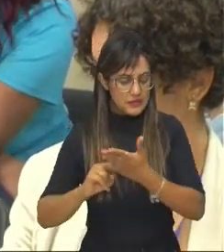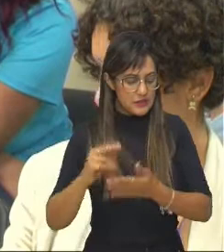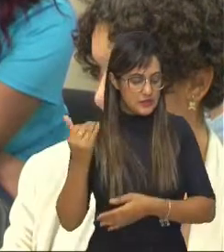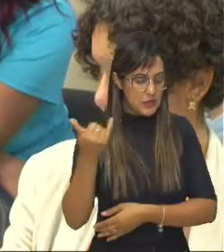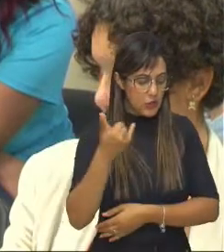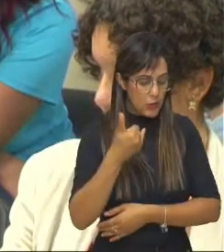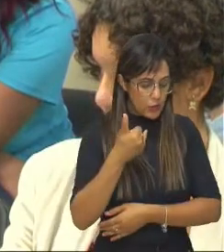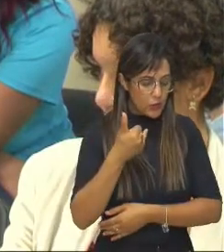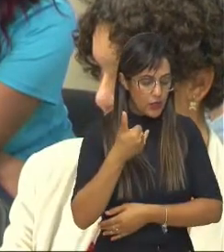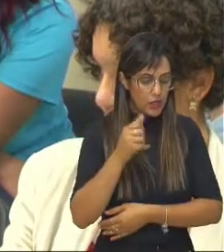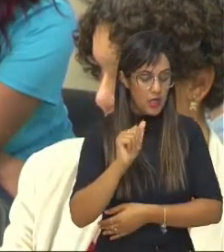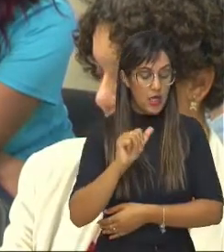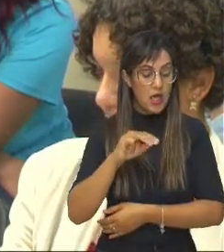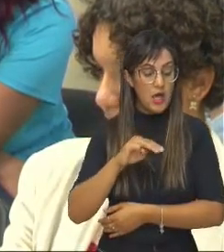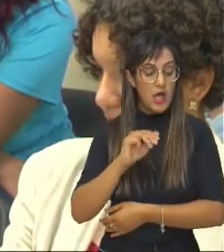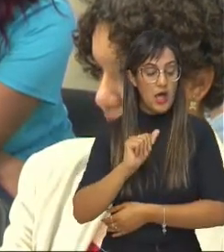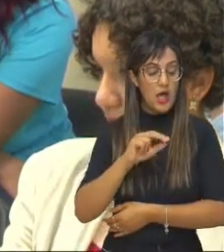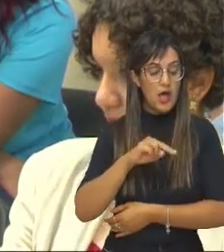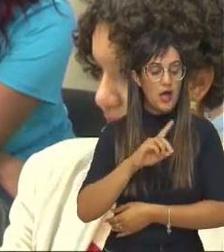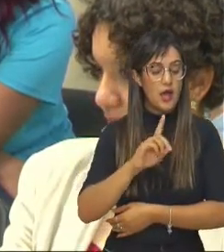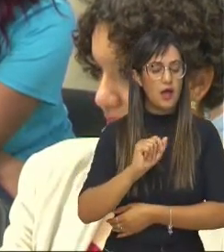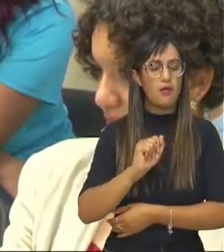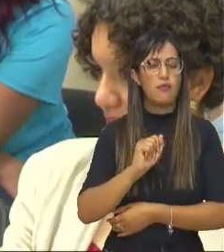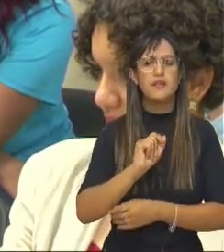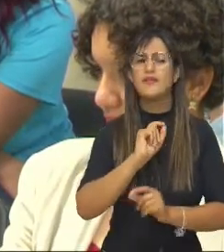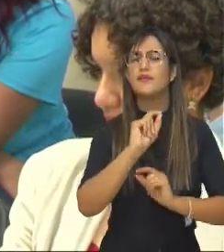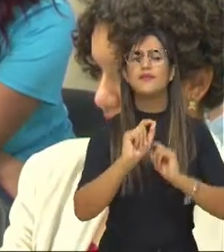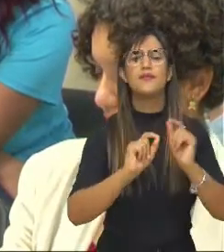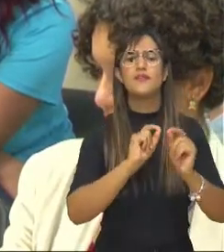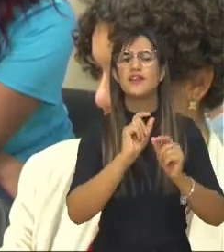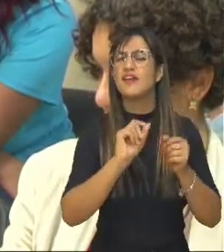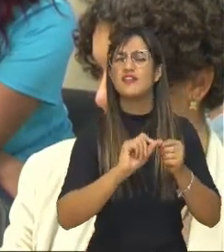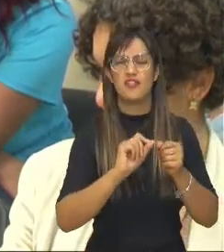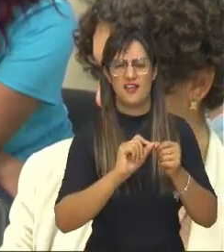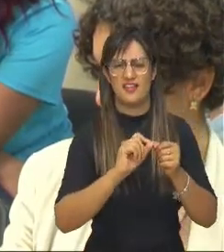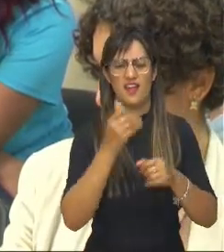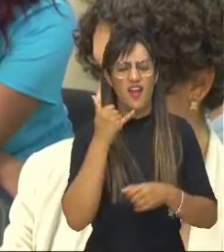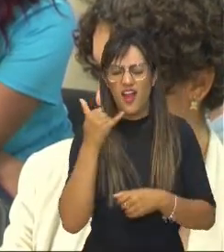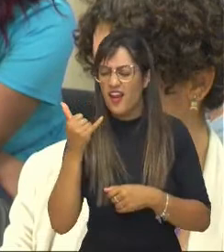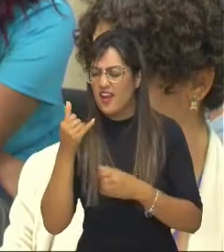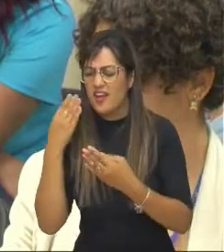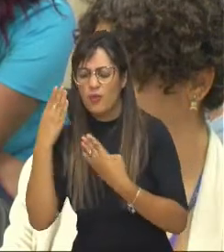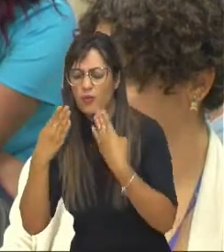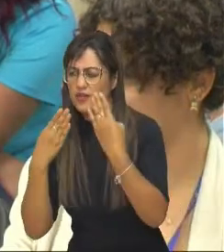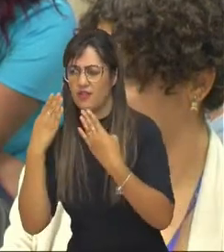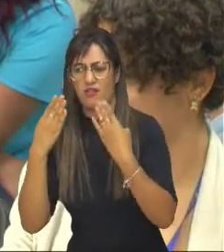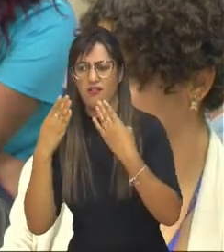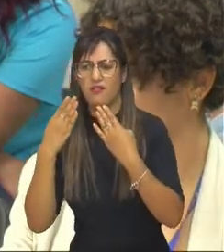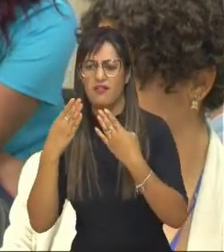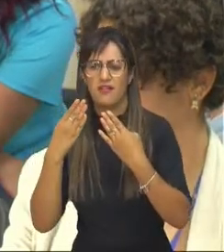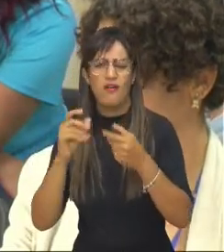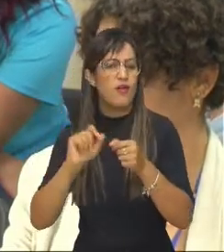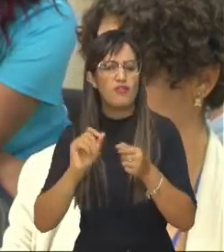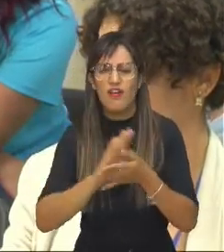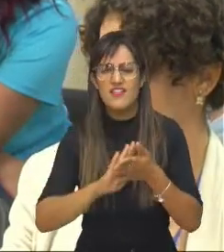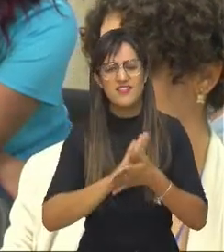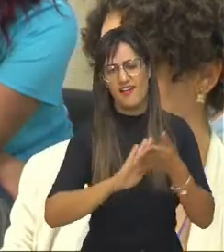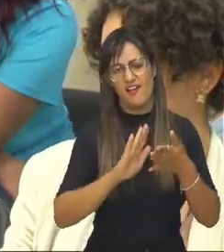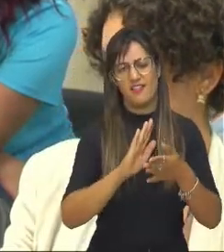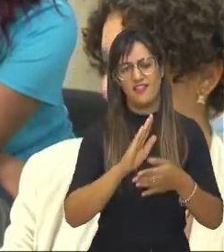era Amanda, e o que a gente fazia? Ligaram para o psicólogo, né? O que a gente faz? Eu falei, nada, chamam de Amanda, né? E